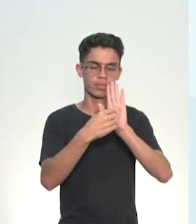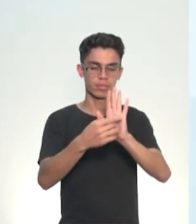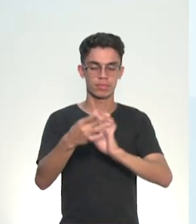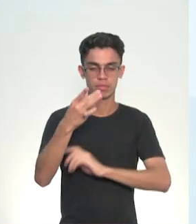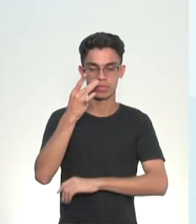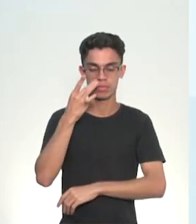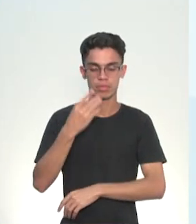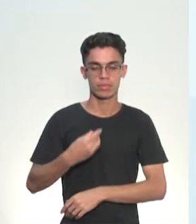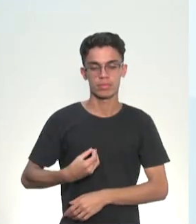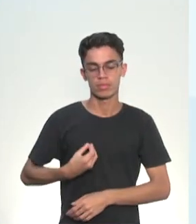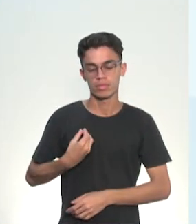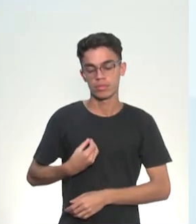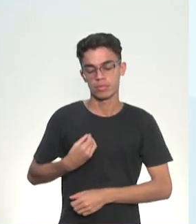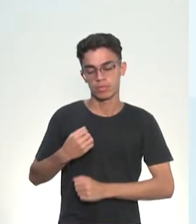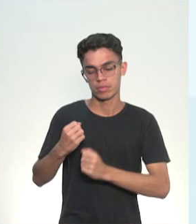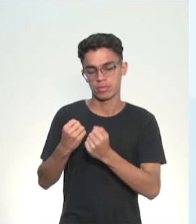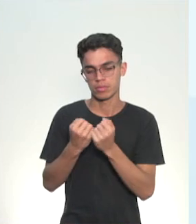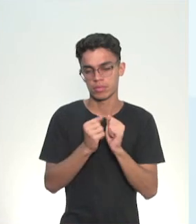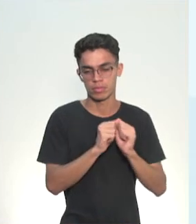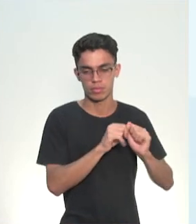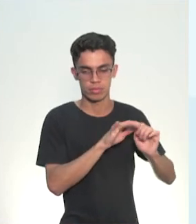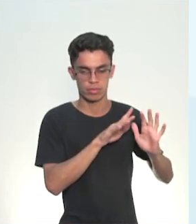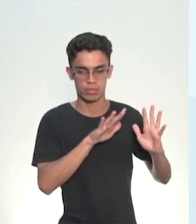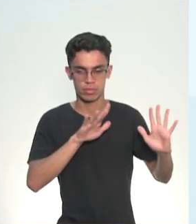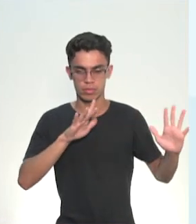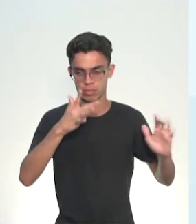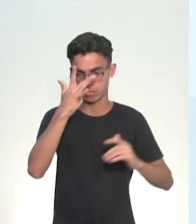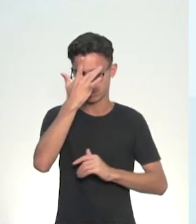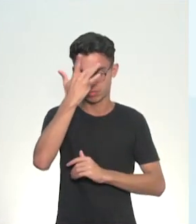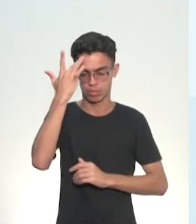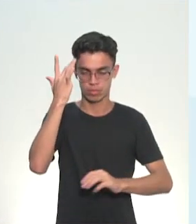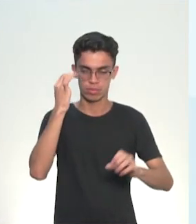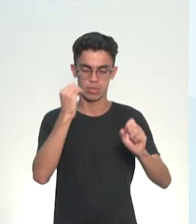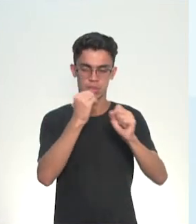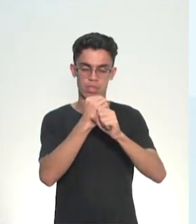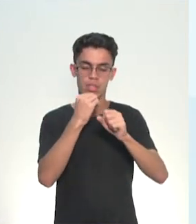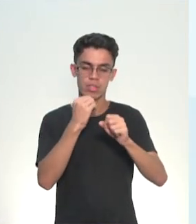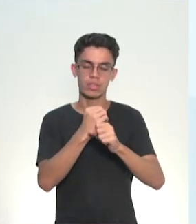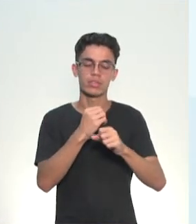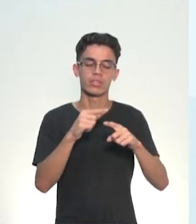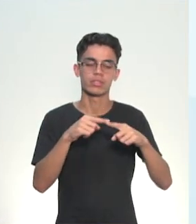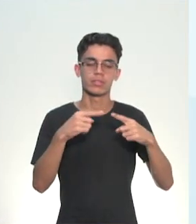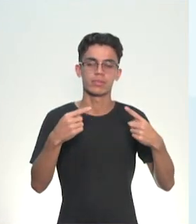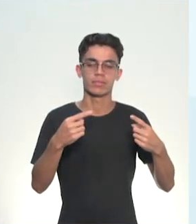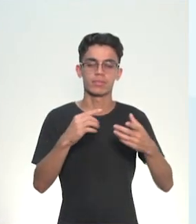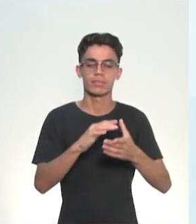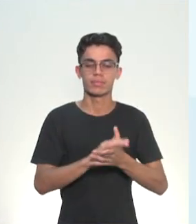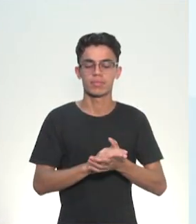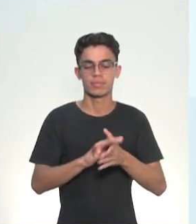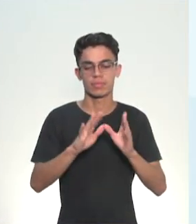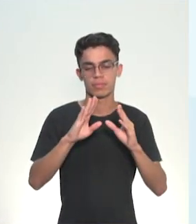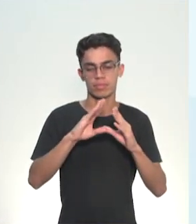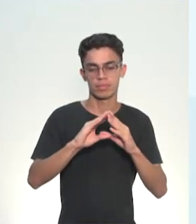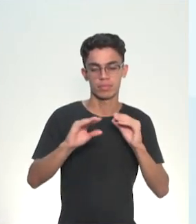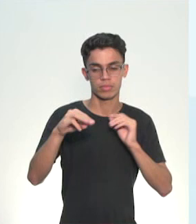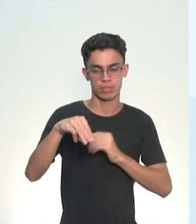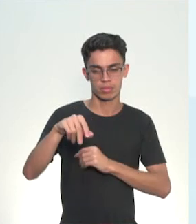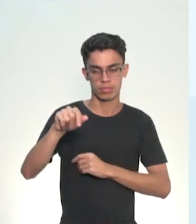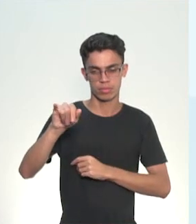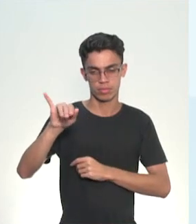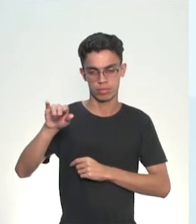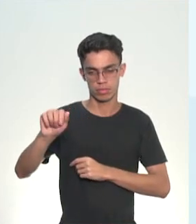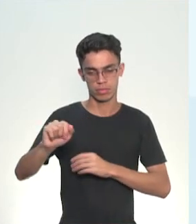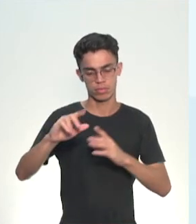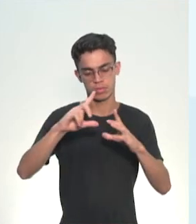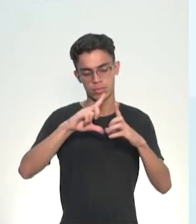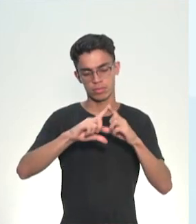uma grande civilização, mas o fato é que muito provavelmente o desaparecimento dos maias não se deu